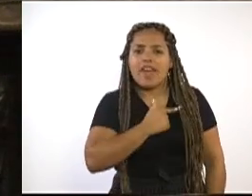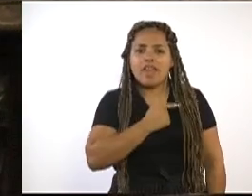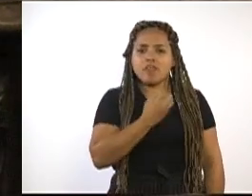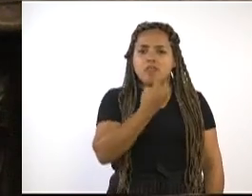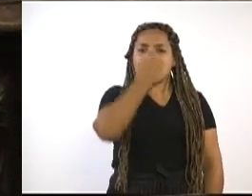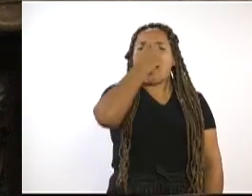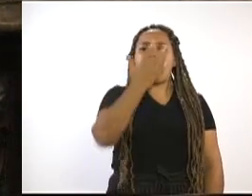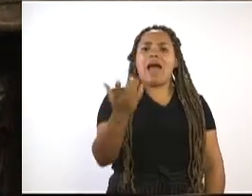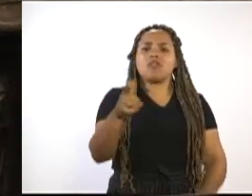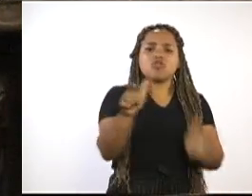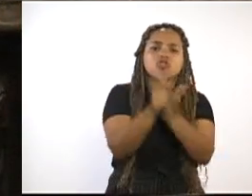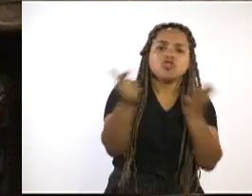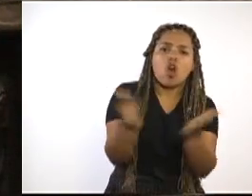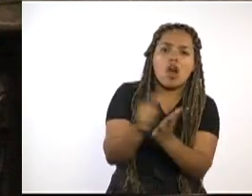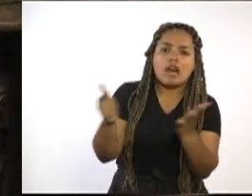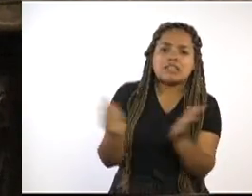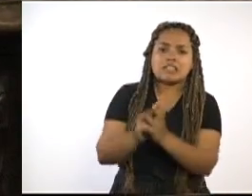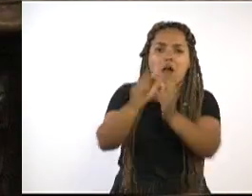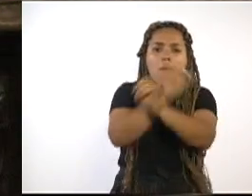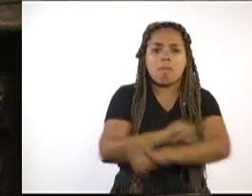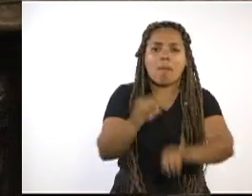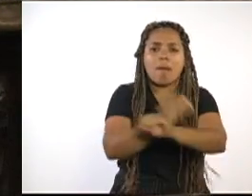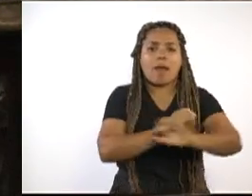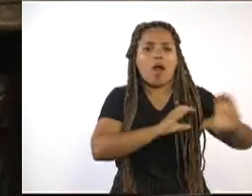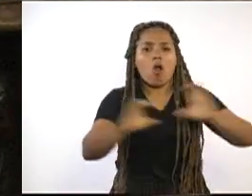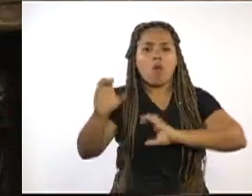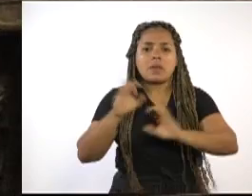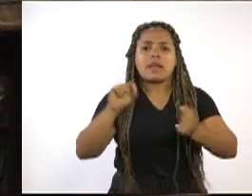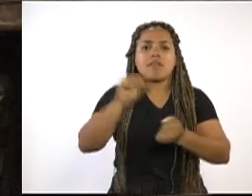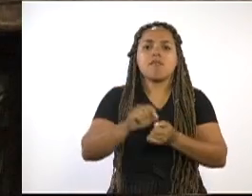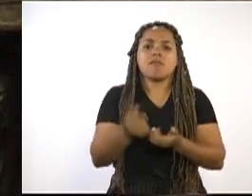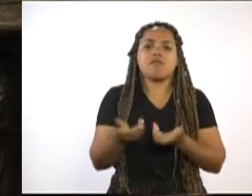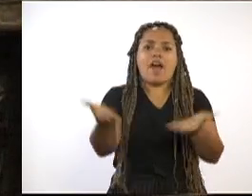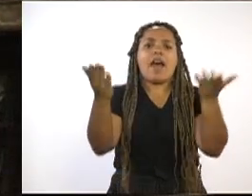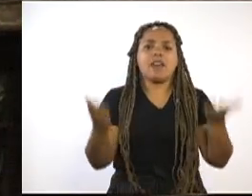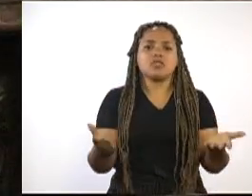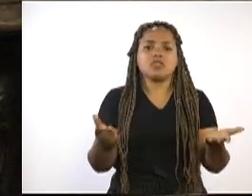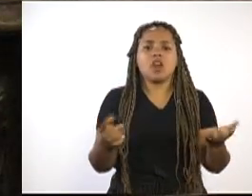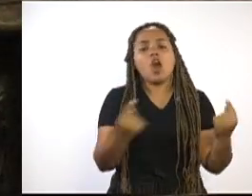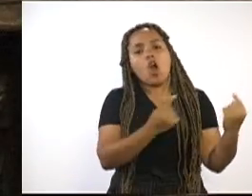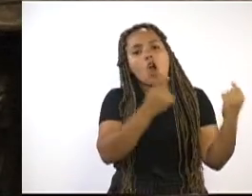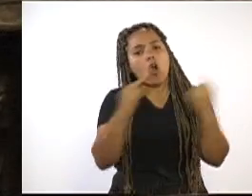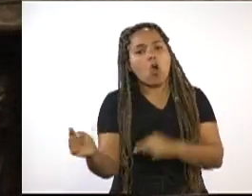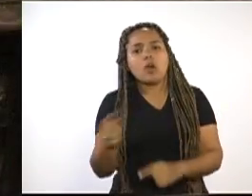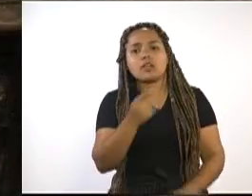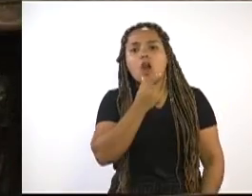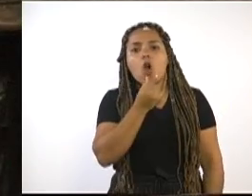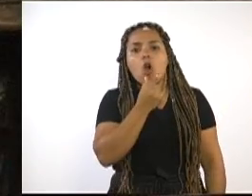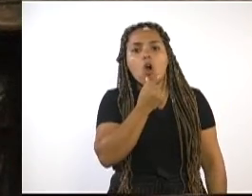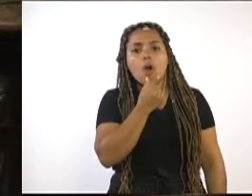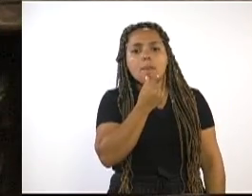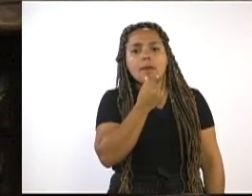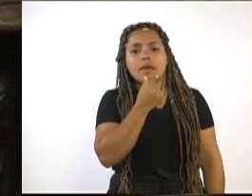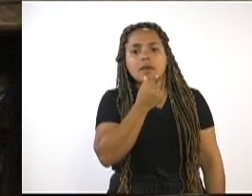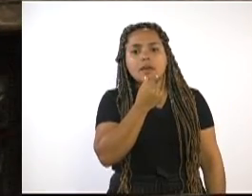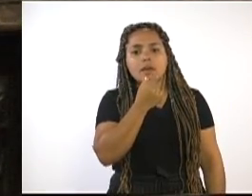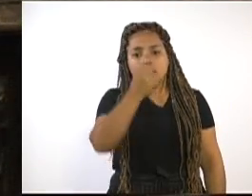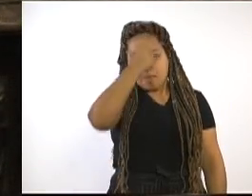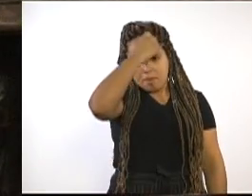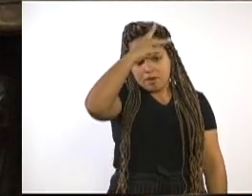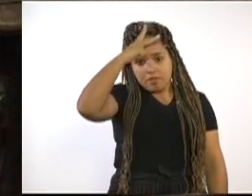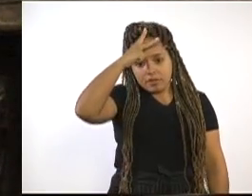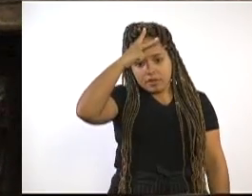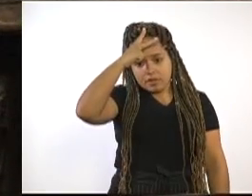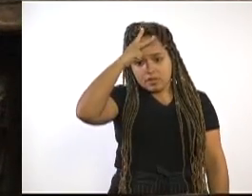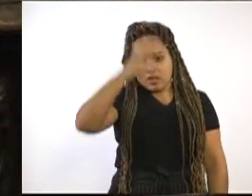órgãos de imprensa e de comunicação vem fazendo com o trabalhador. O interessante, senhor presidente,